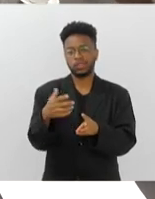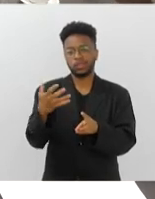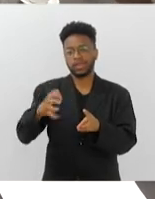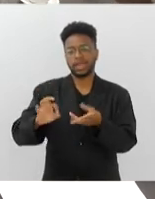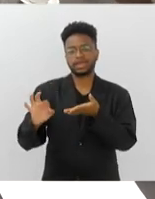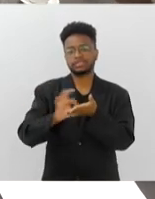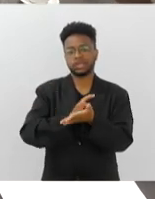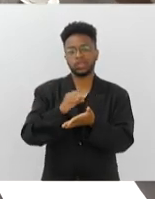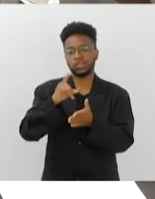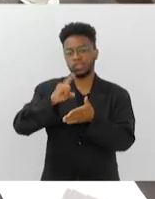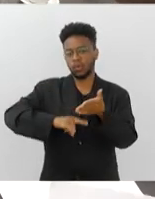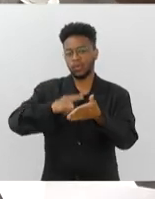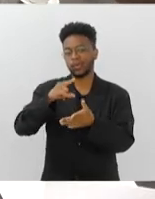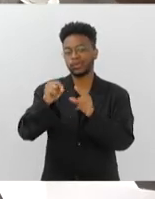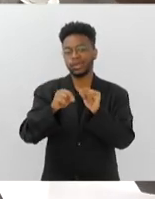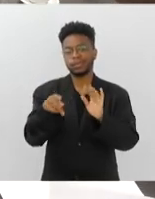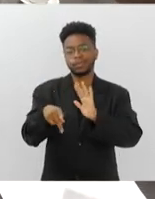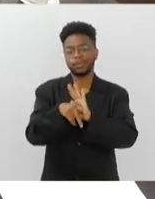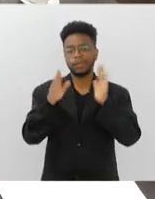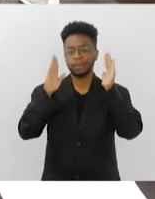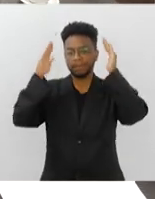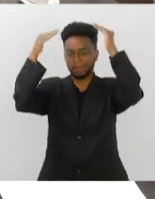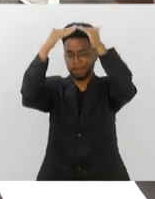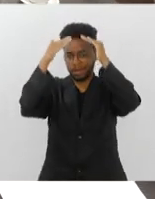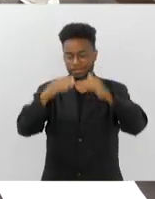Papa Francisco.